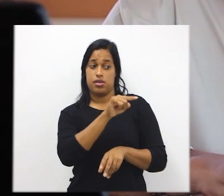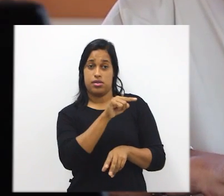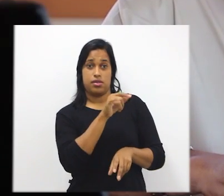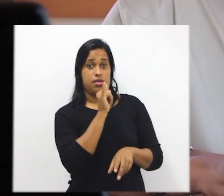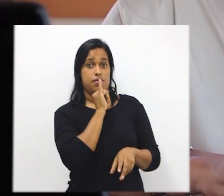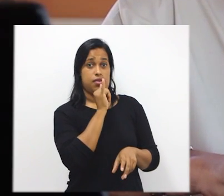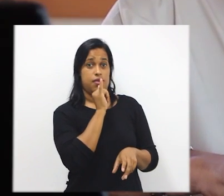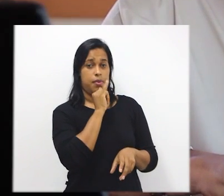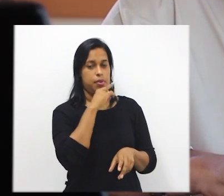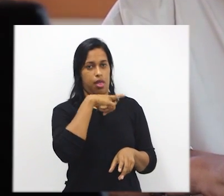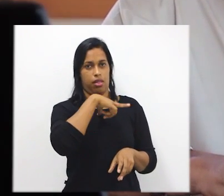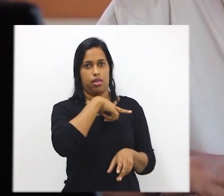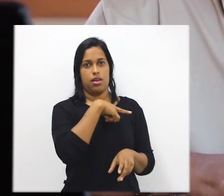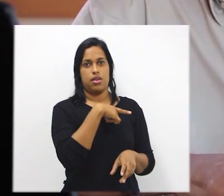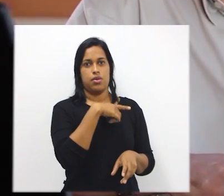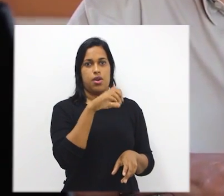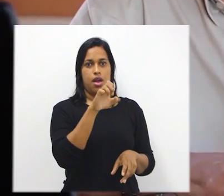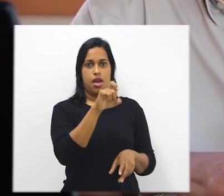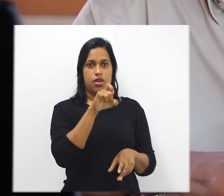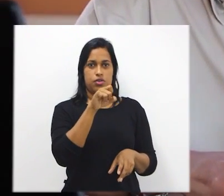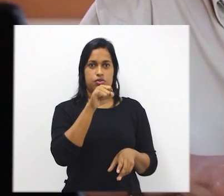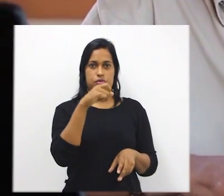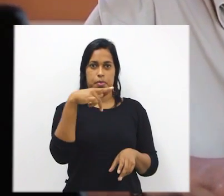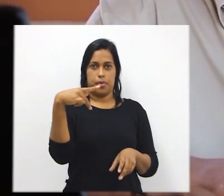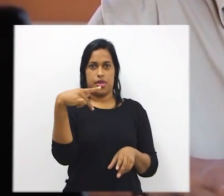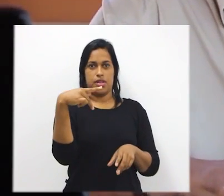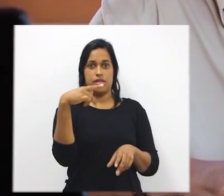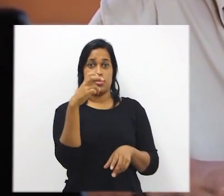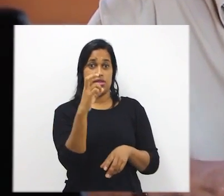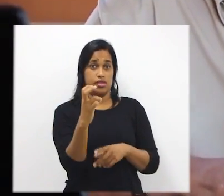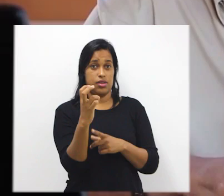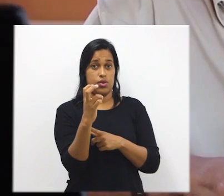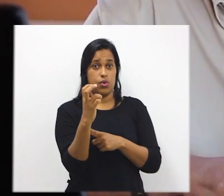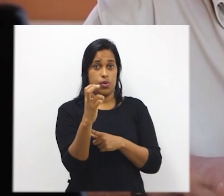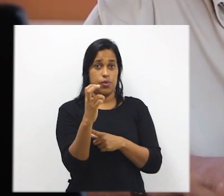eu tenho exp, e entre parênteses